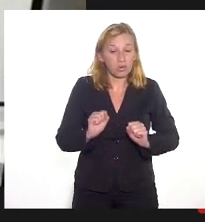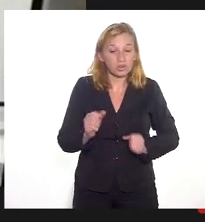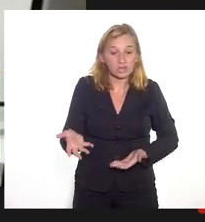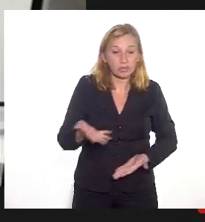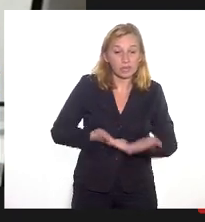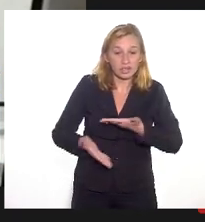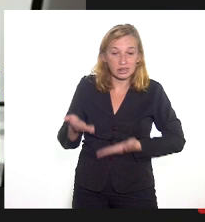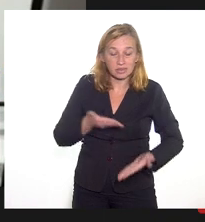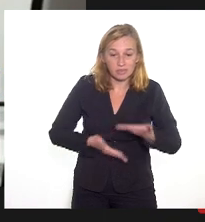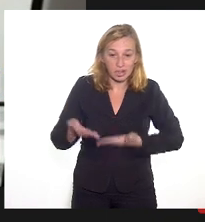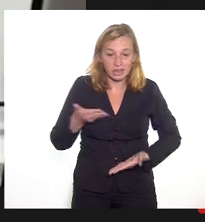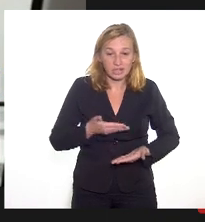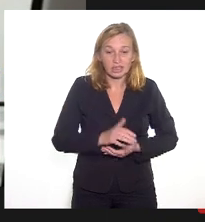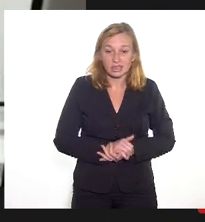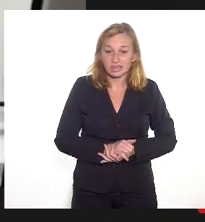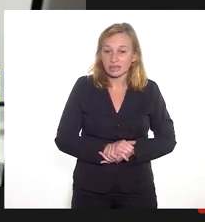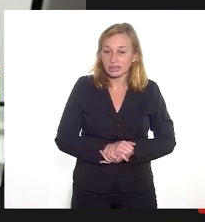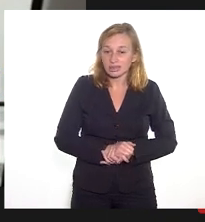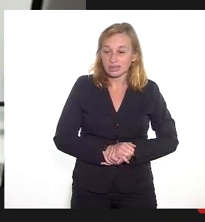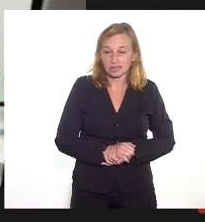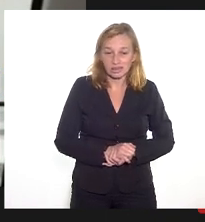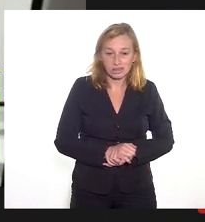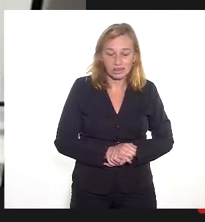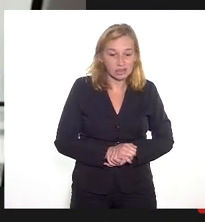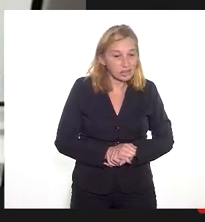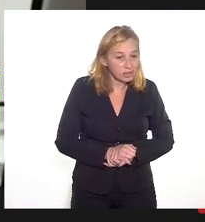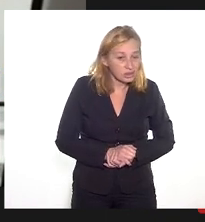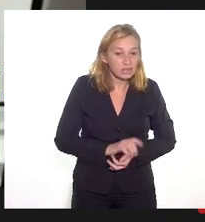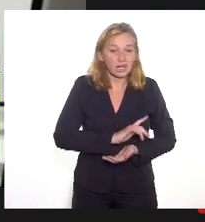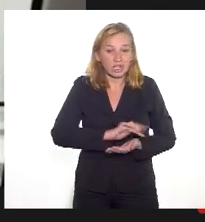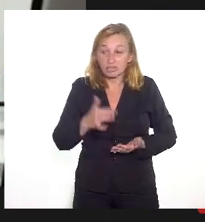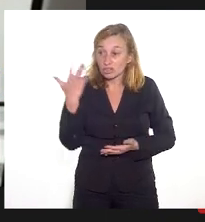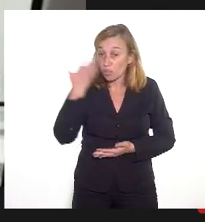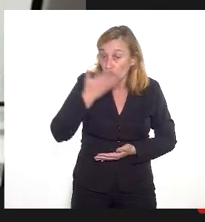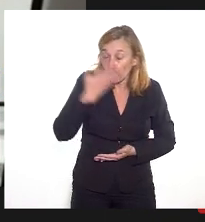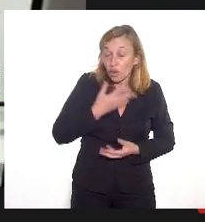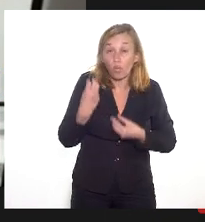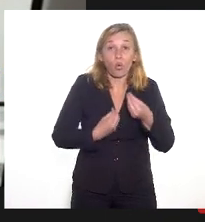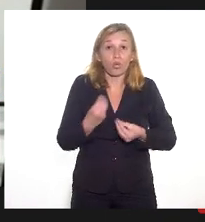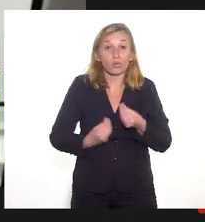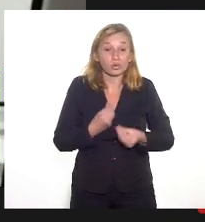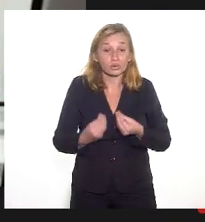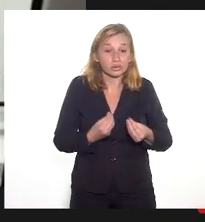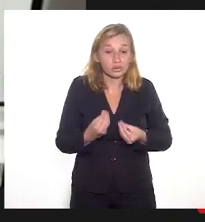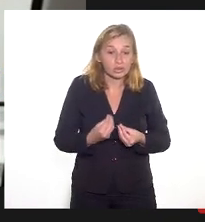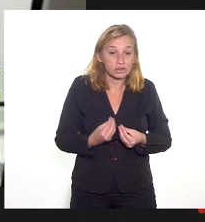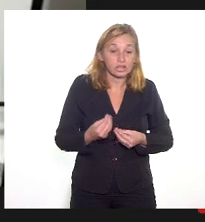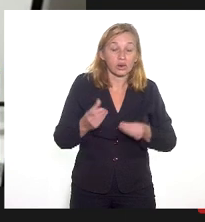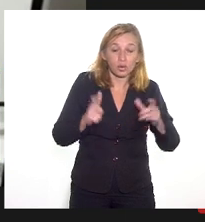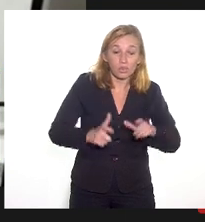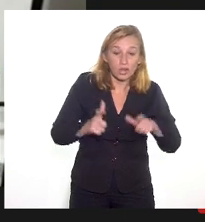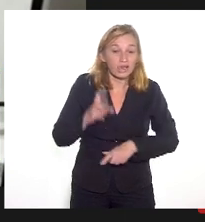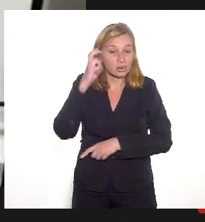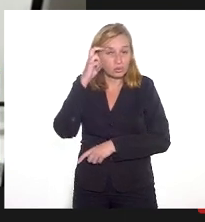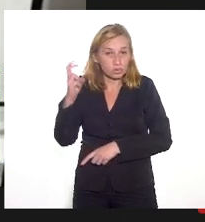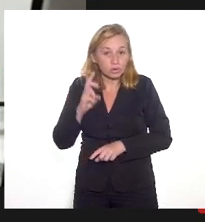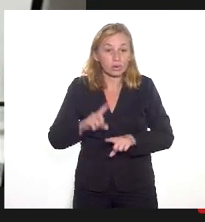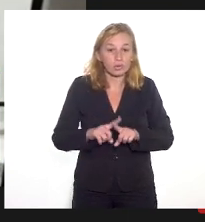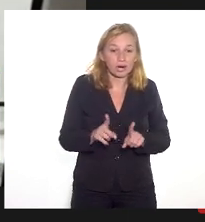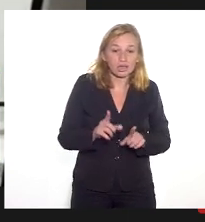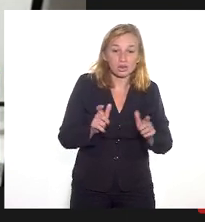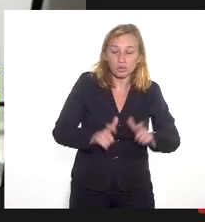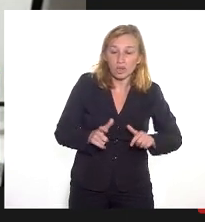editais Ponticultura, porque elas, muitas vezes, elas não são vistas como espaços de cultura, mas são vistos como